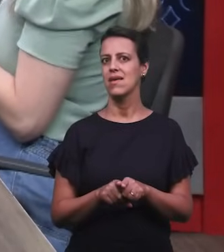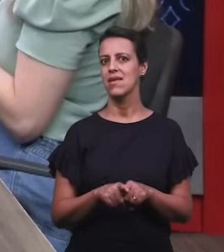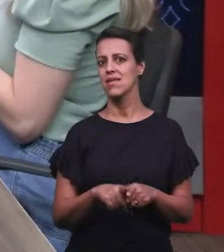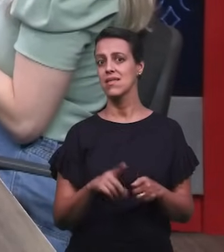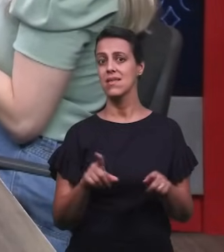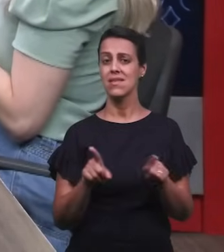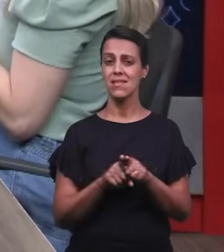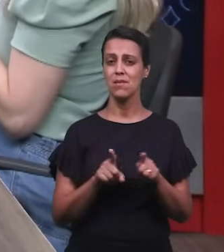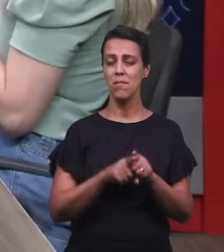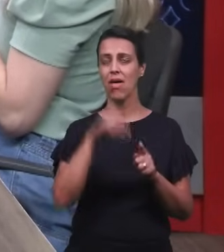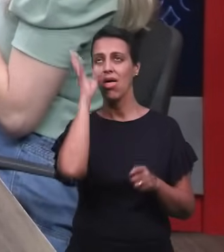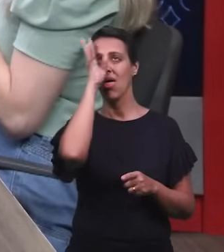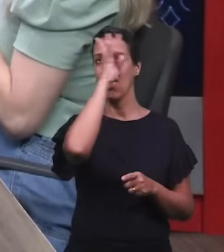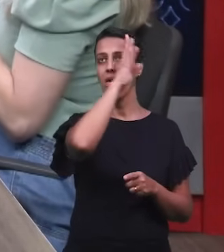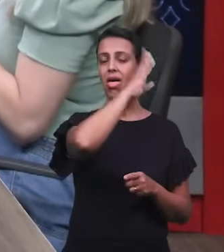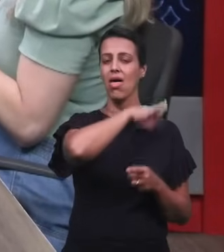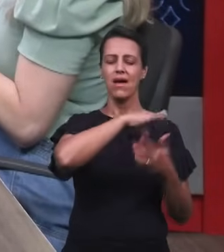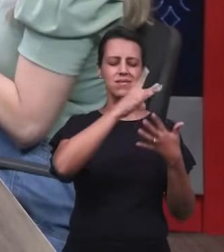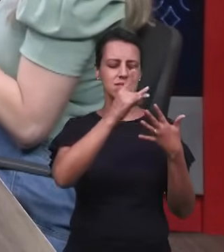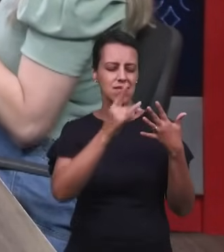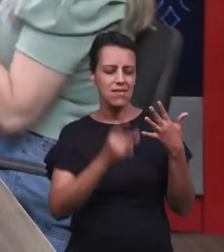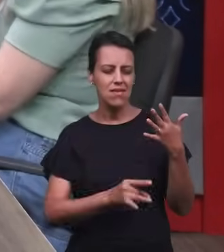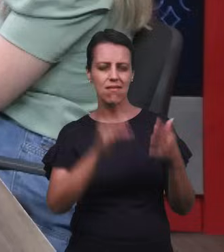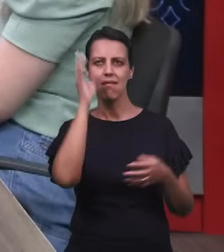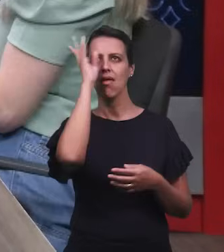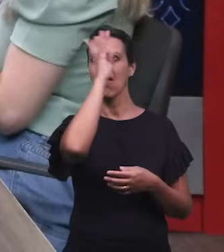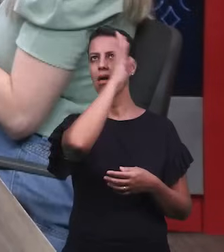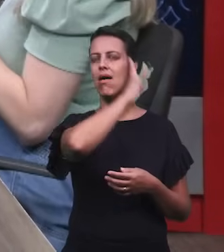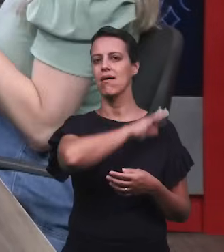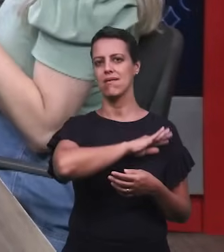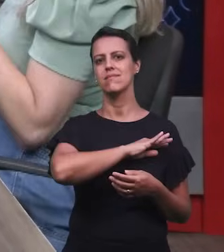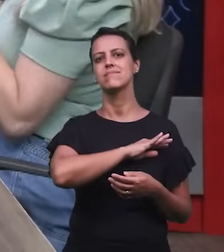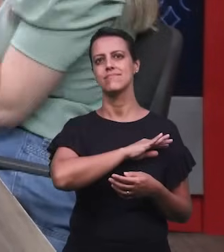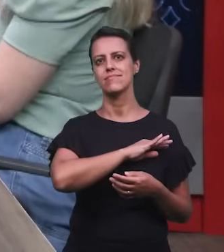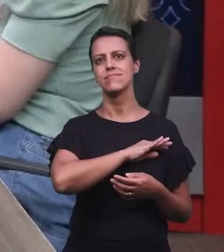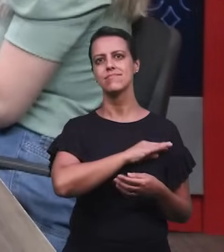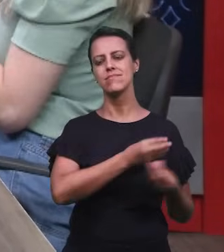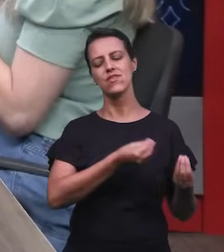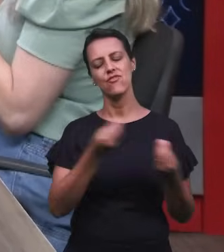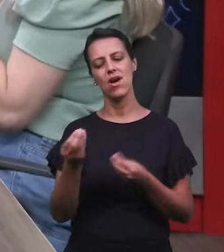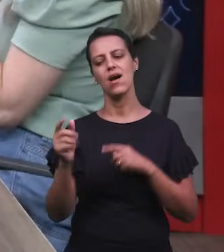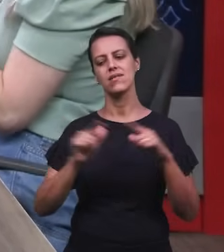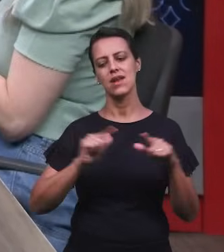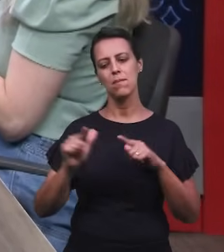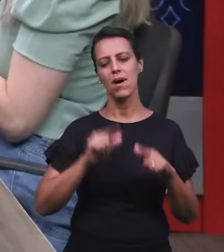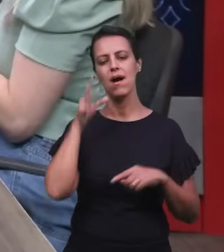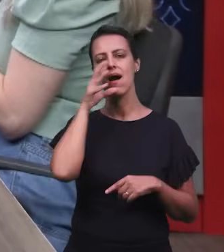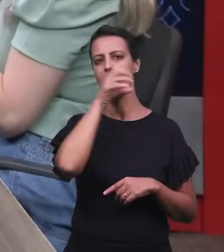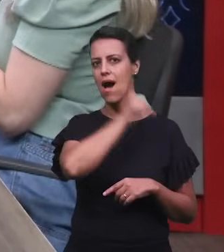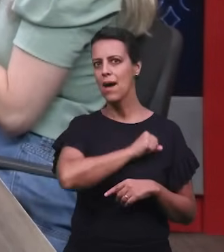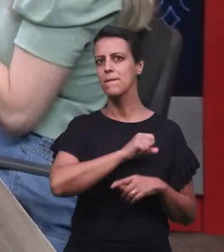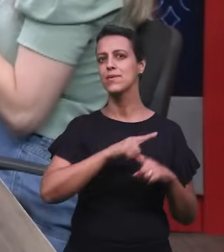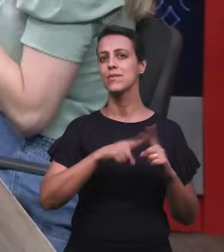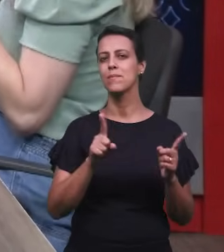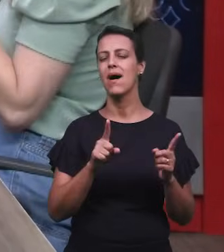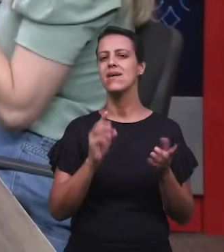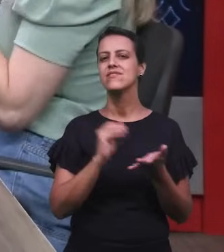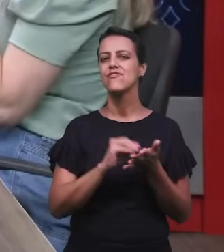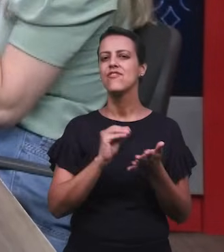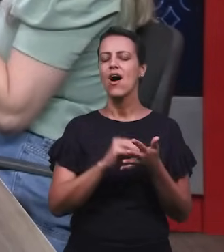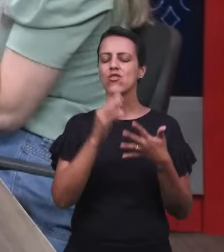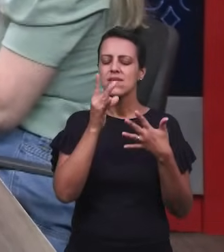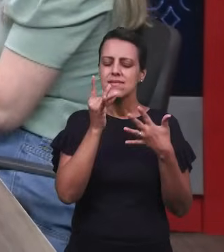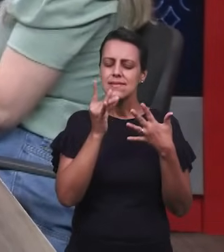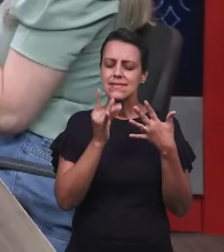a detalhes. Então, eles tendem a entregar mais rápido, com mais agilidade, com eficiência, mas não se